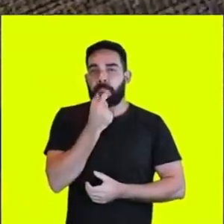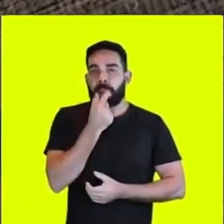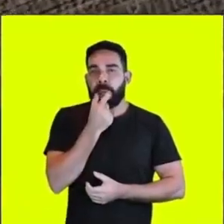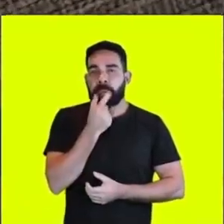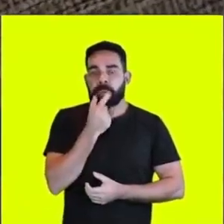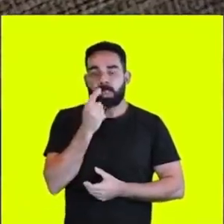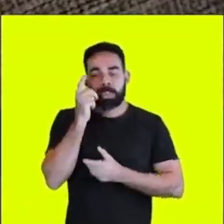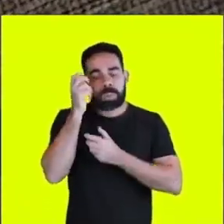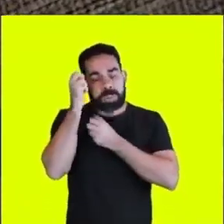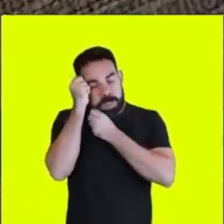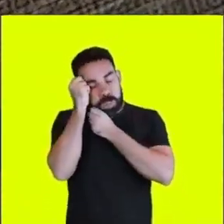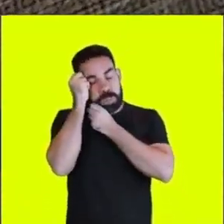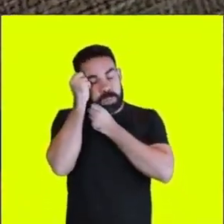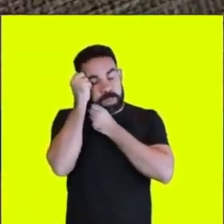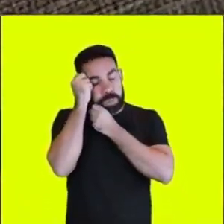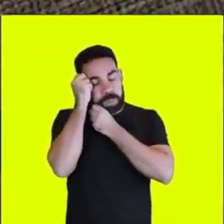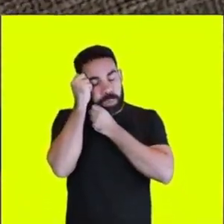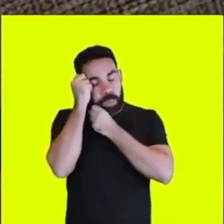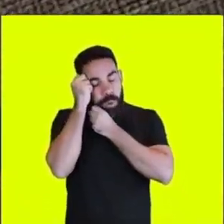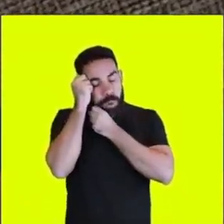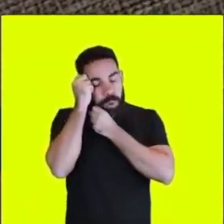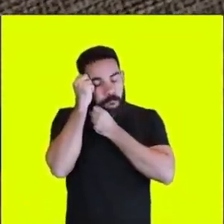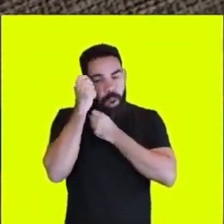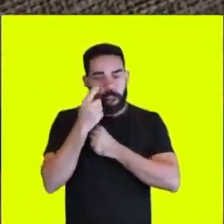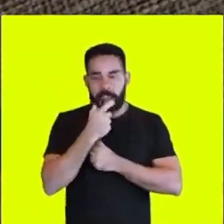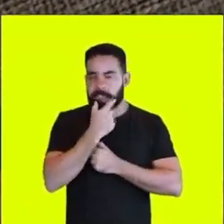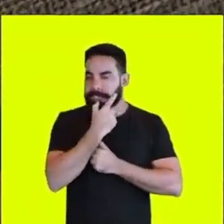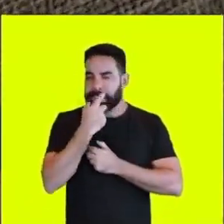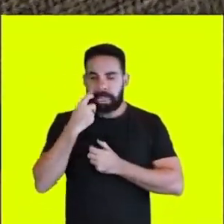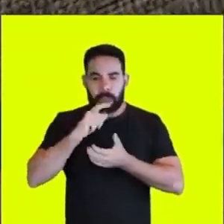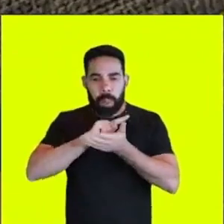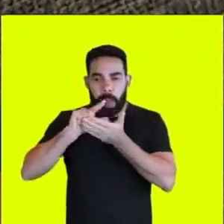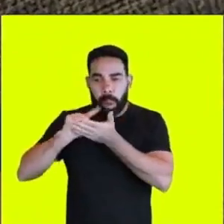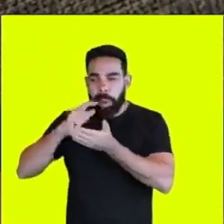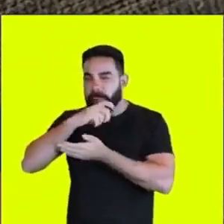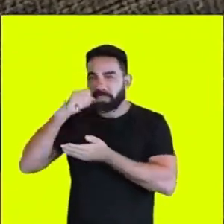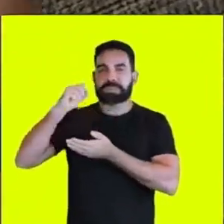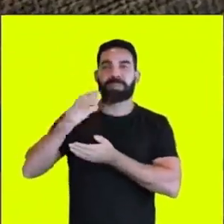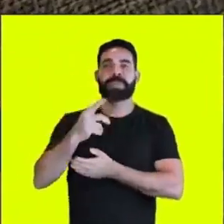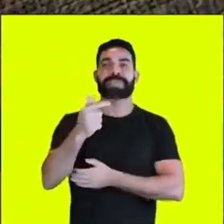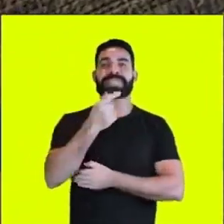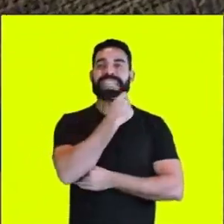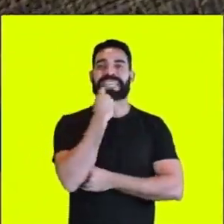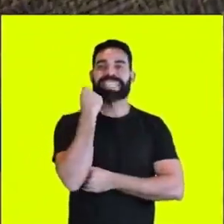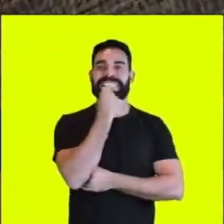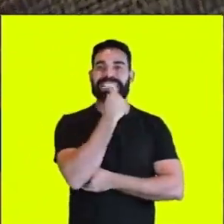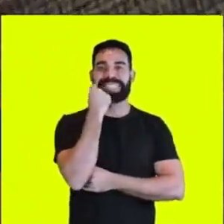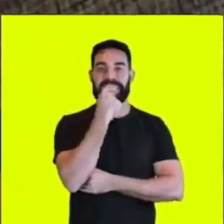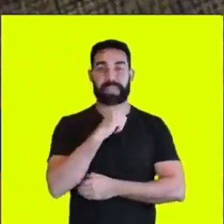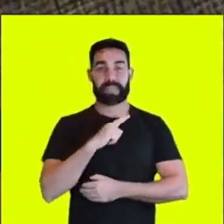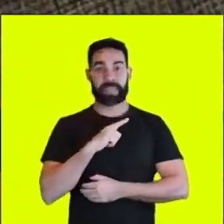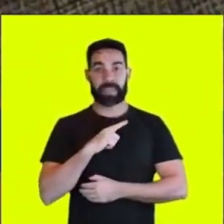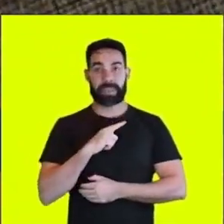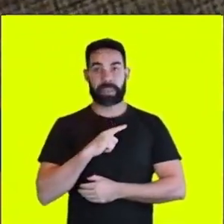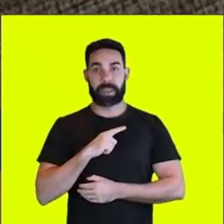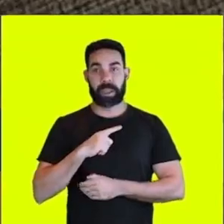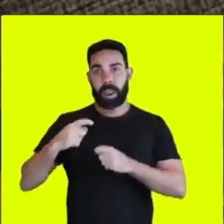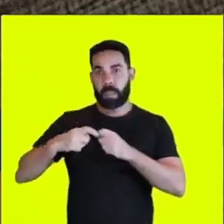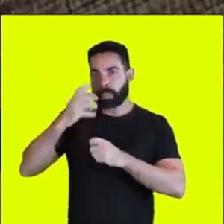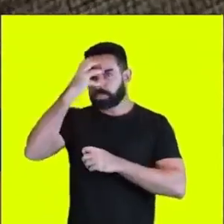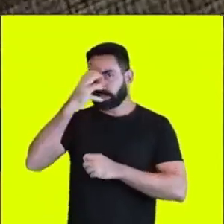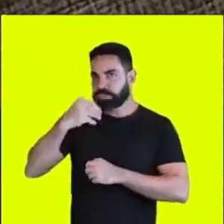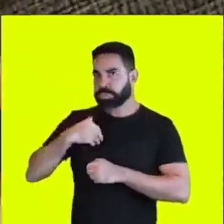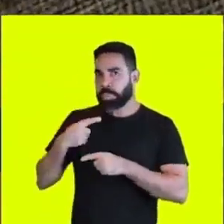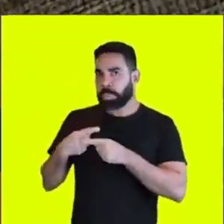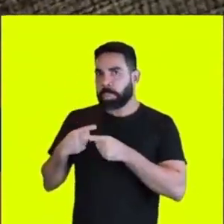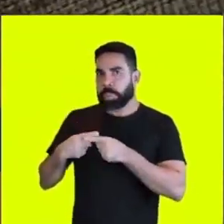lá pra mim dormir. Eu dormi, arrancaram meu dente todinho. Né? 7 dentes em cima. O médico ficou bravo